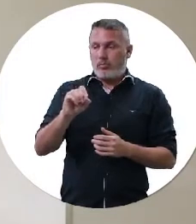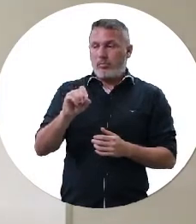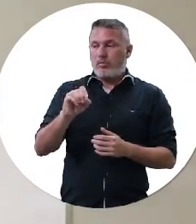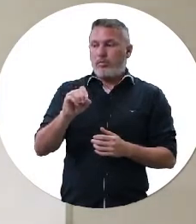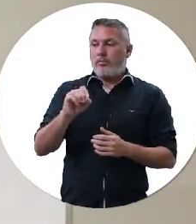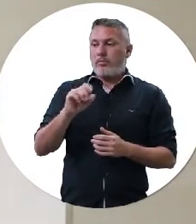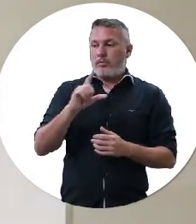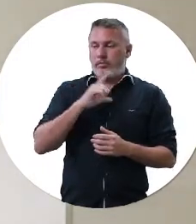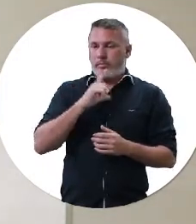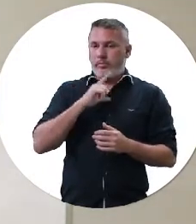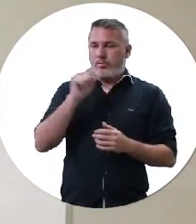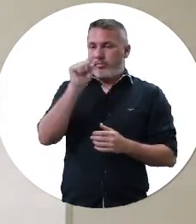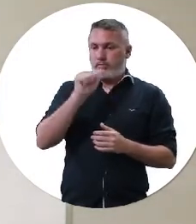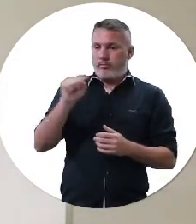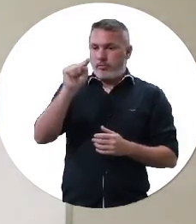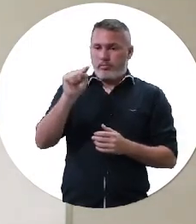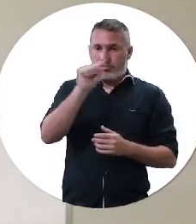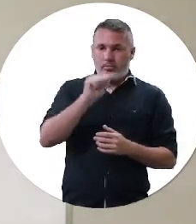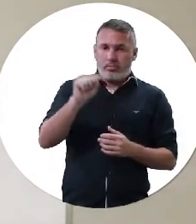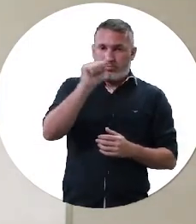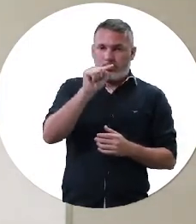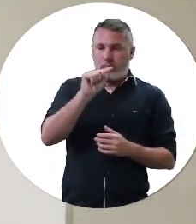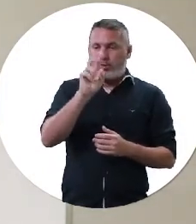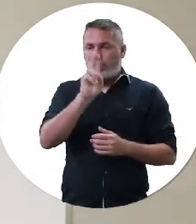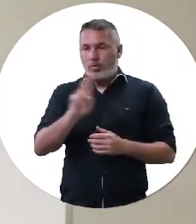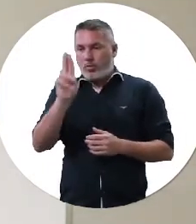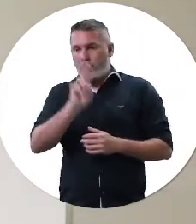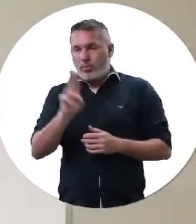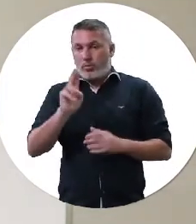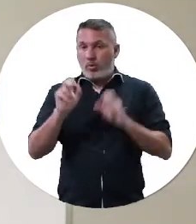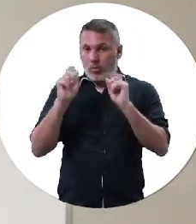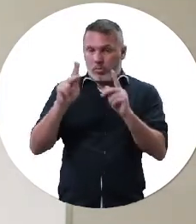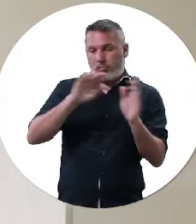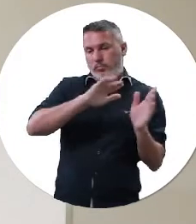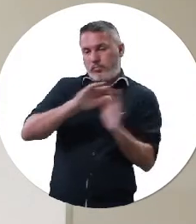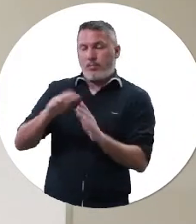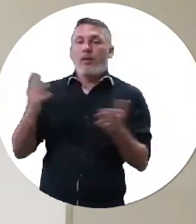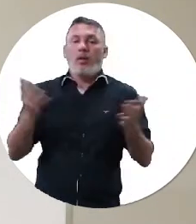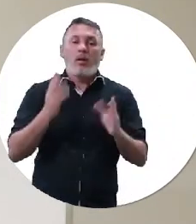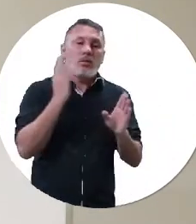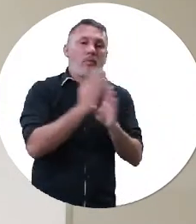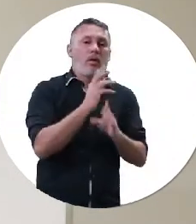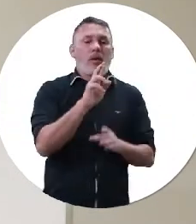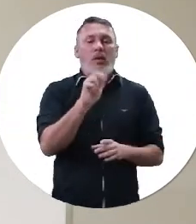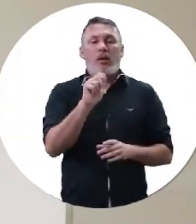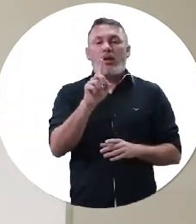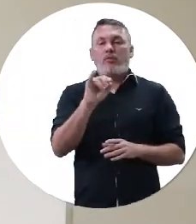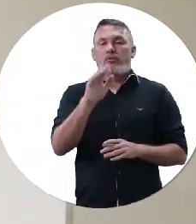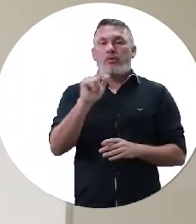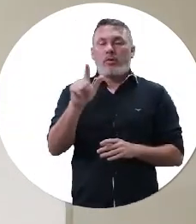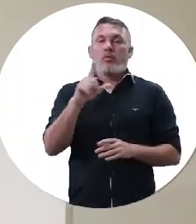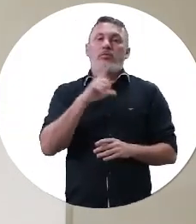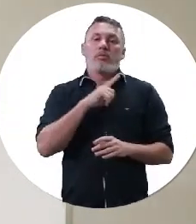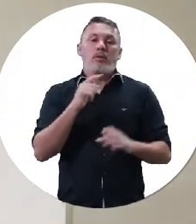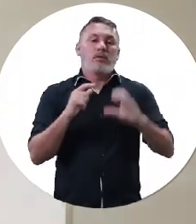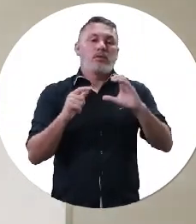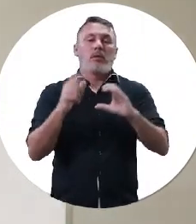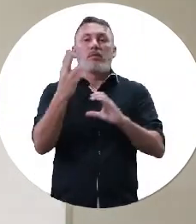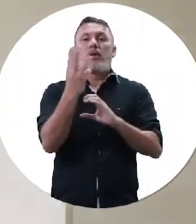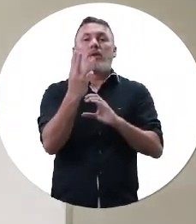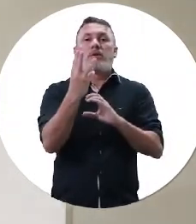3 halogênios dados os nomes. Agora os radicais. No carbono 3 eu tenho